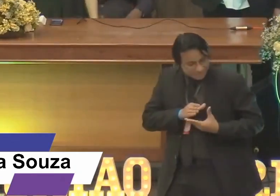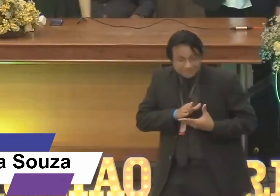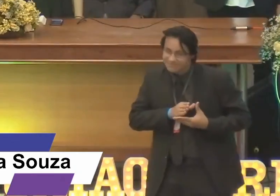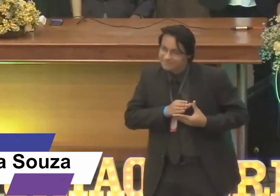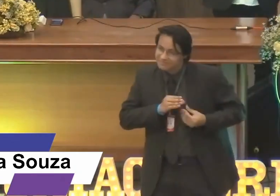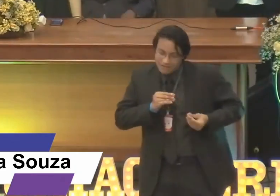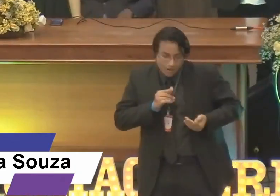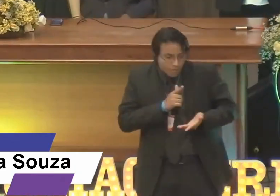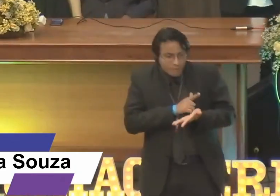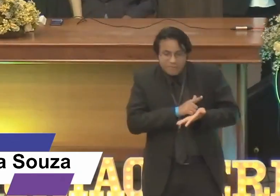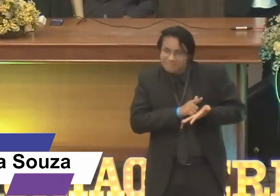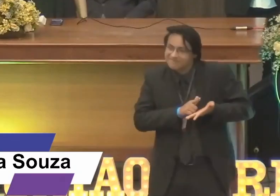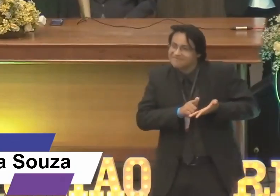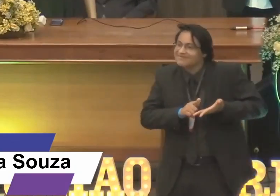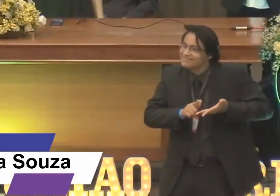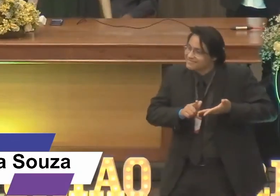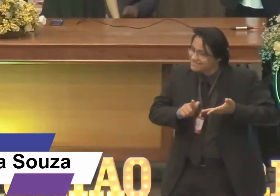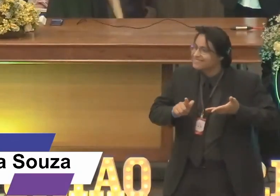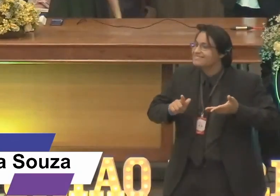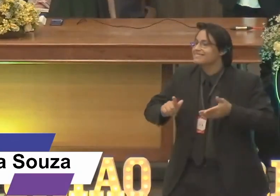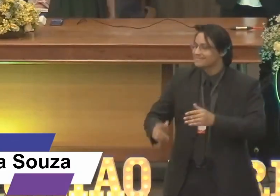pura.